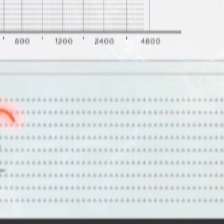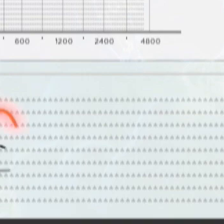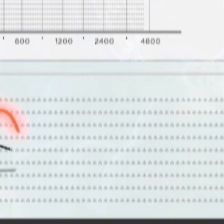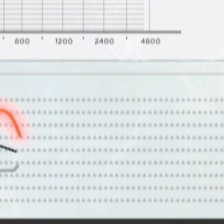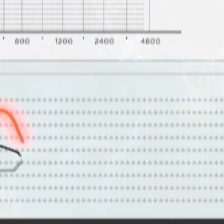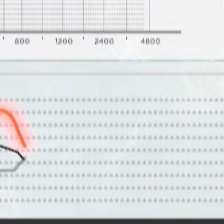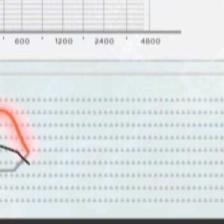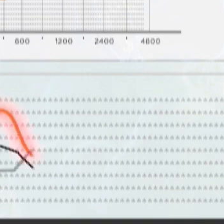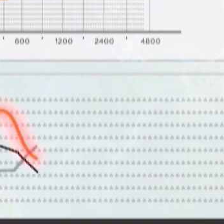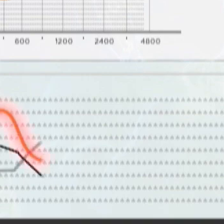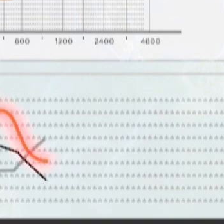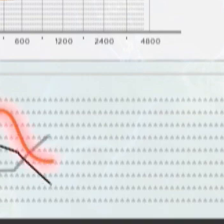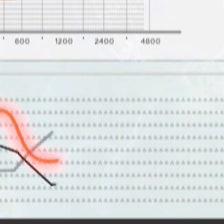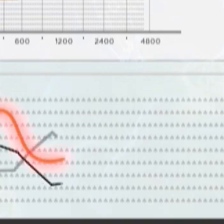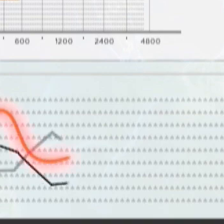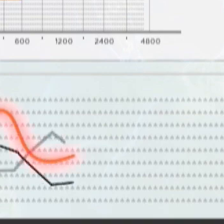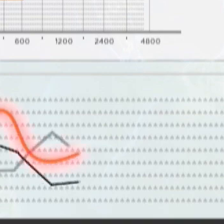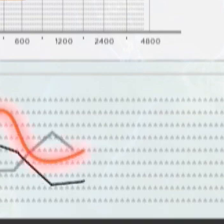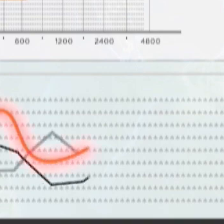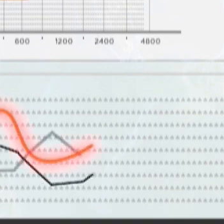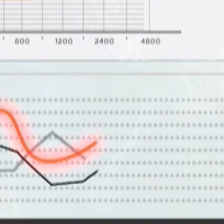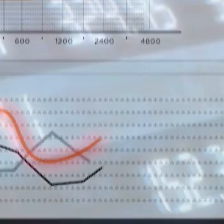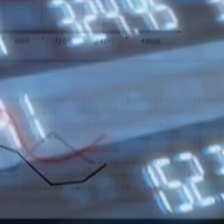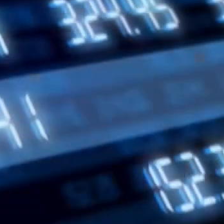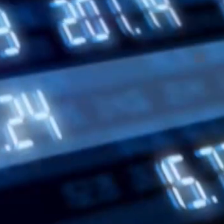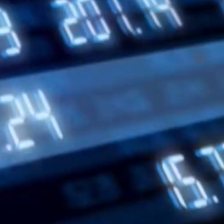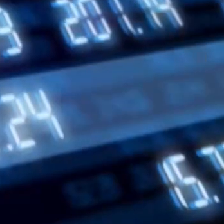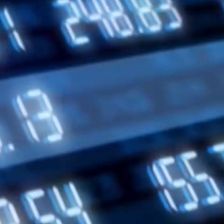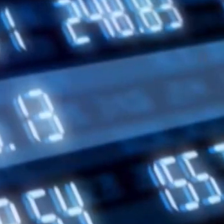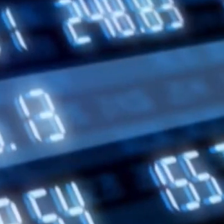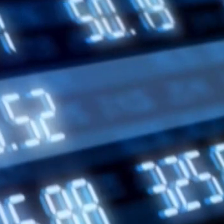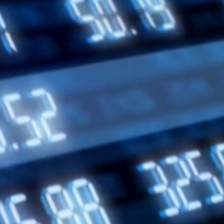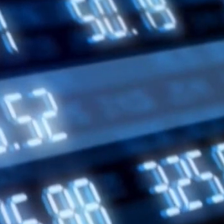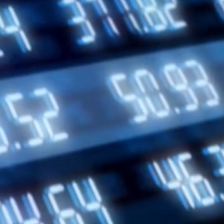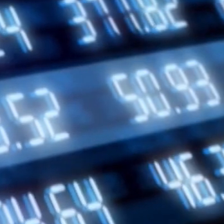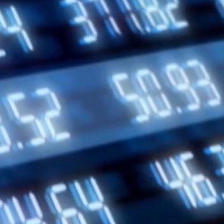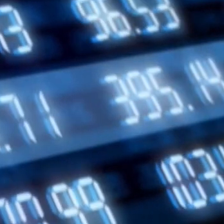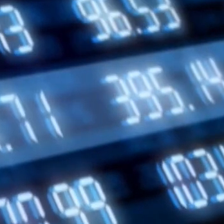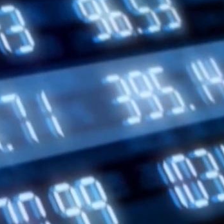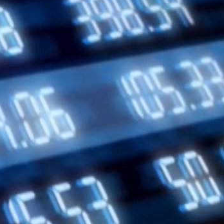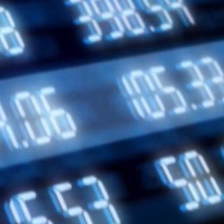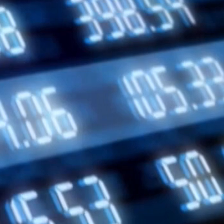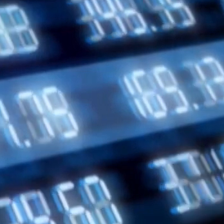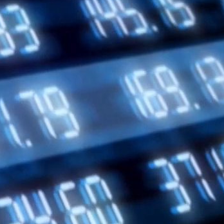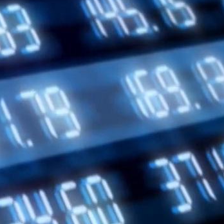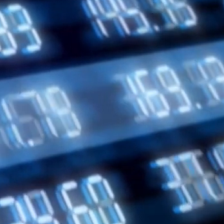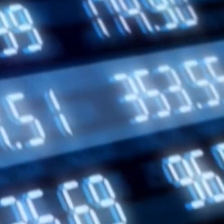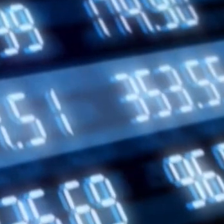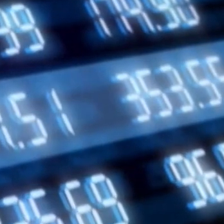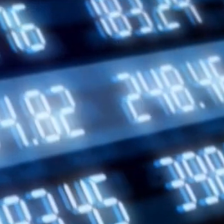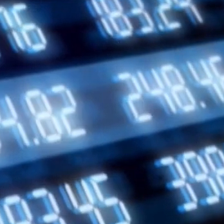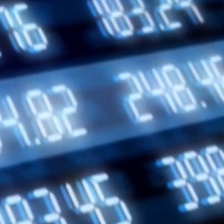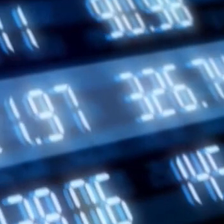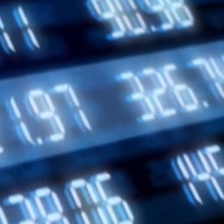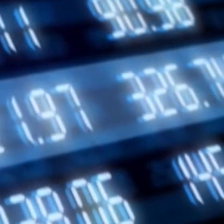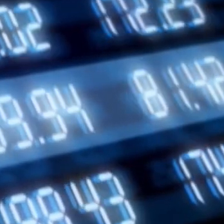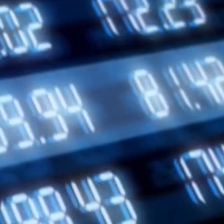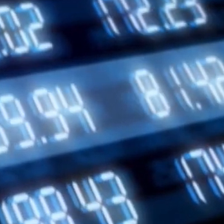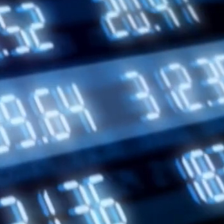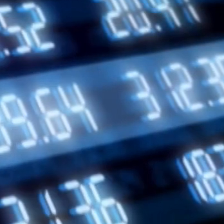pesquisar, olhar as opções que tem e, assim, num primeiro momento, não coloca os seus dados